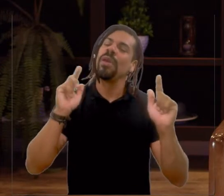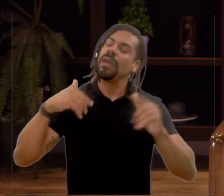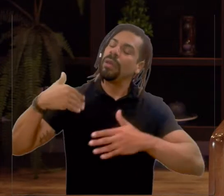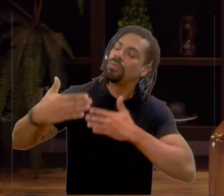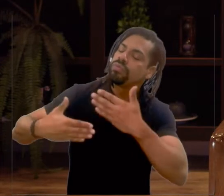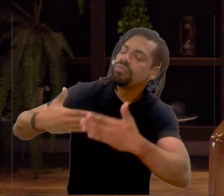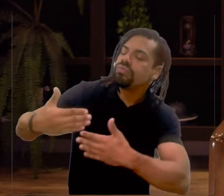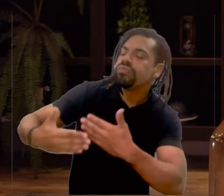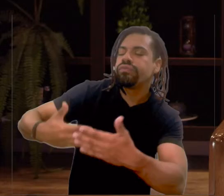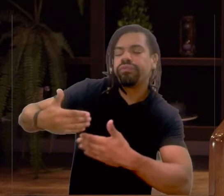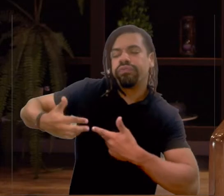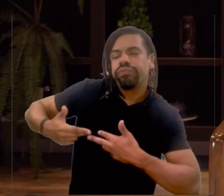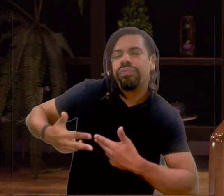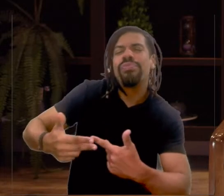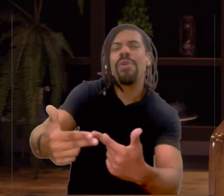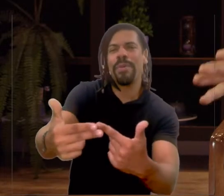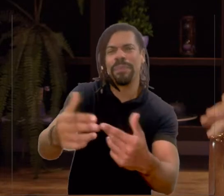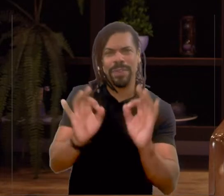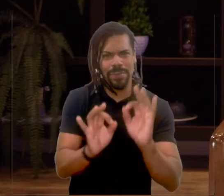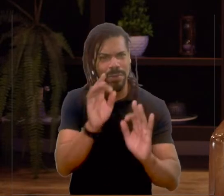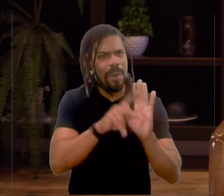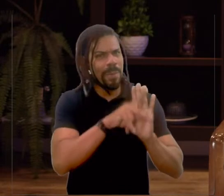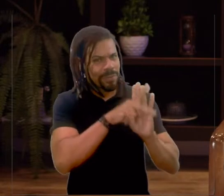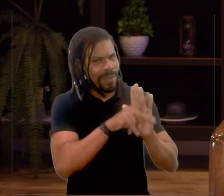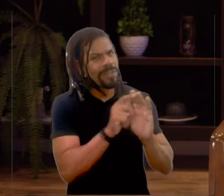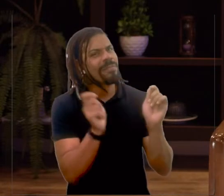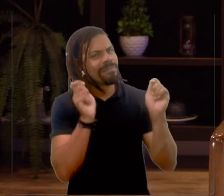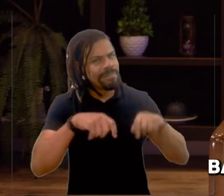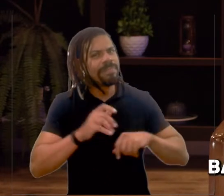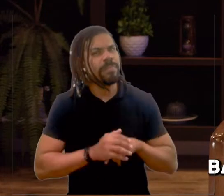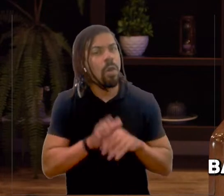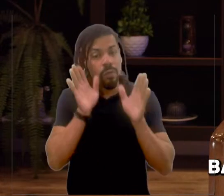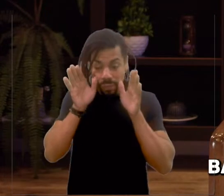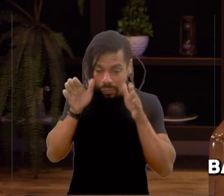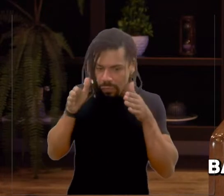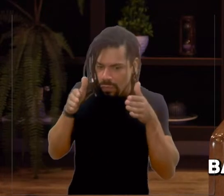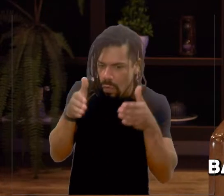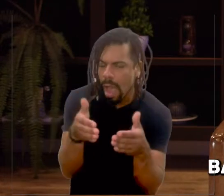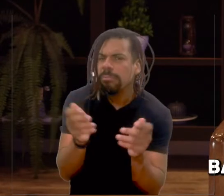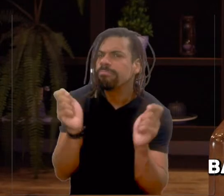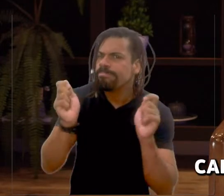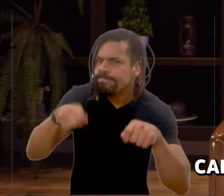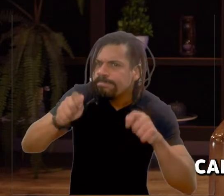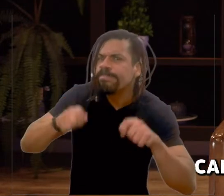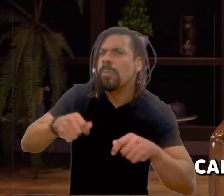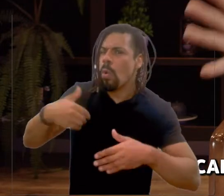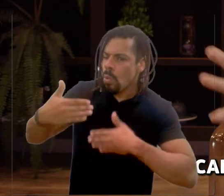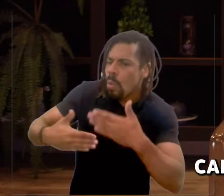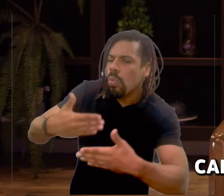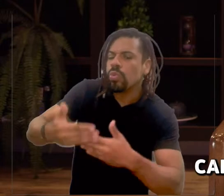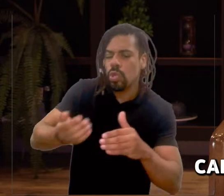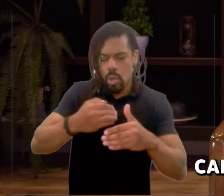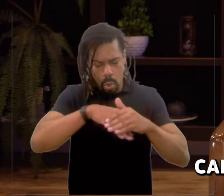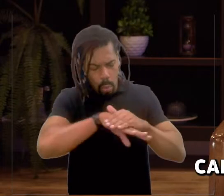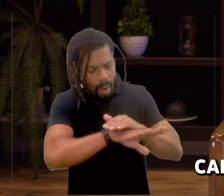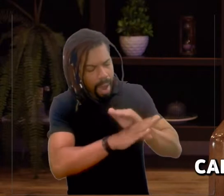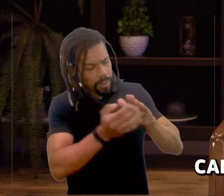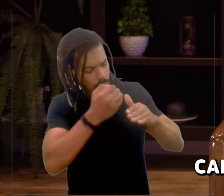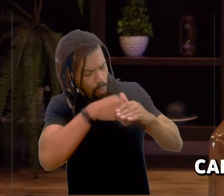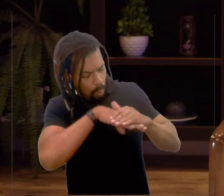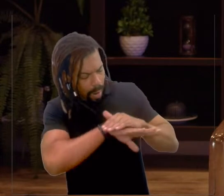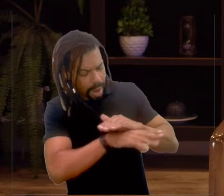você tem que curtir e vai deixar o tempo acontecer e os seus planos vão se realizar basta que você se na sua capacidade de continuar